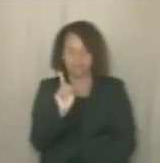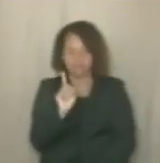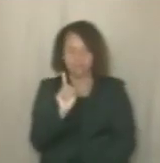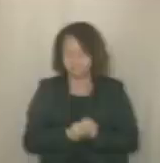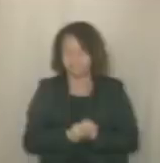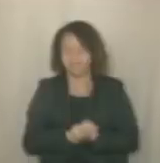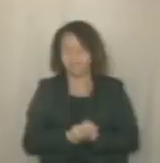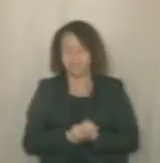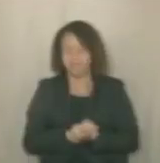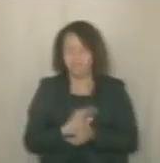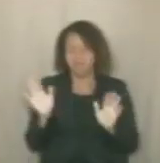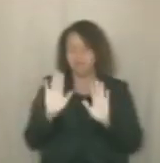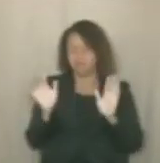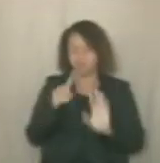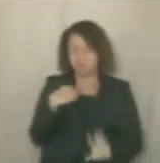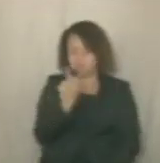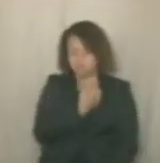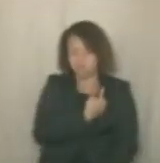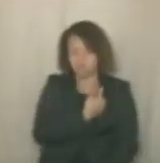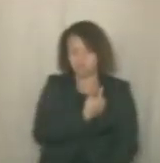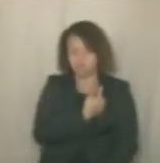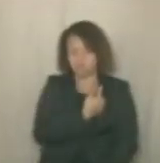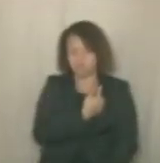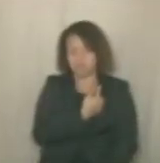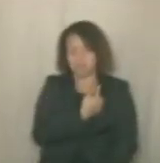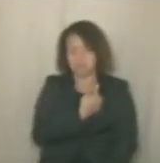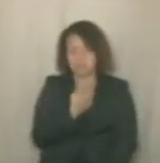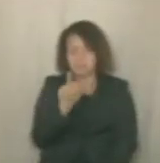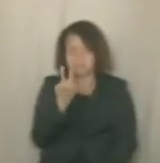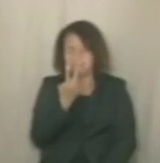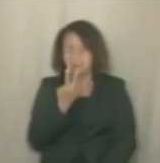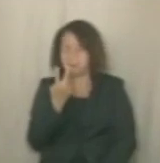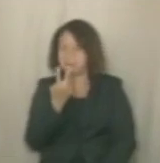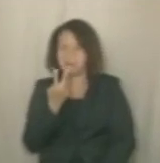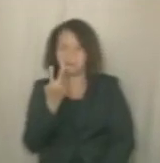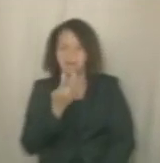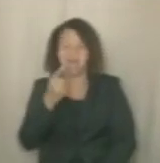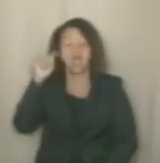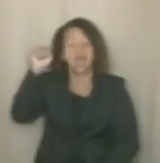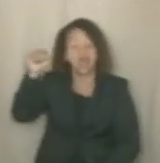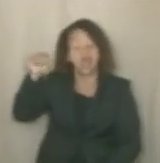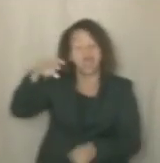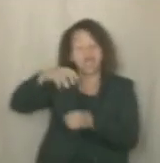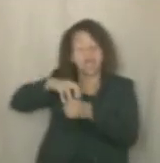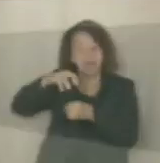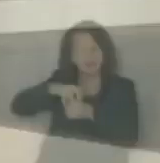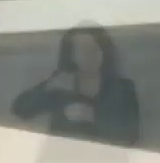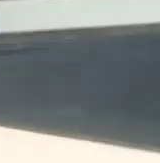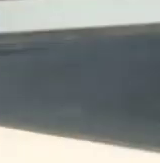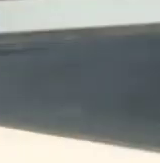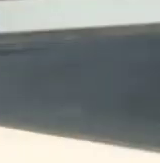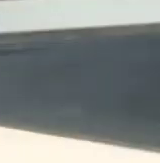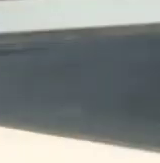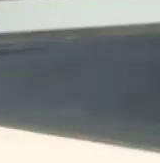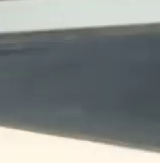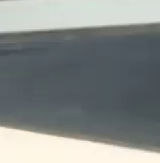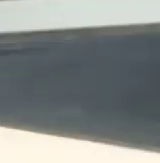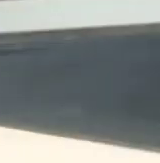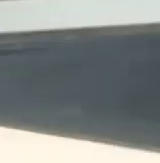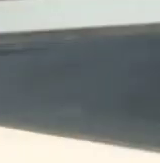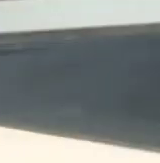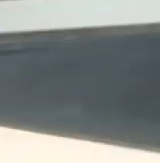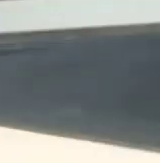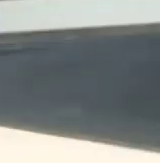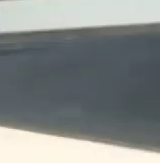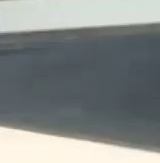aquelas que têm. Não somos nós que iremos caçá-la. A Câmara de Arco Verde tem esse papel na Comissão